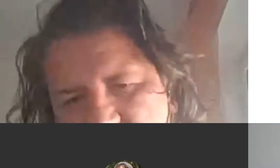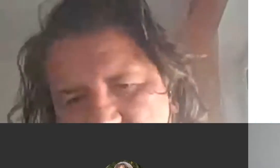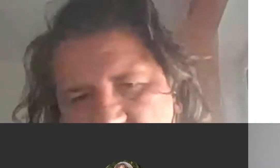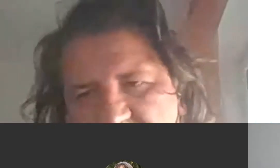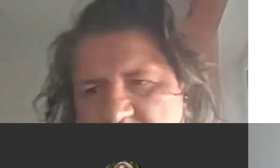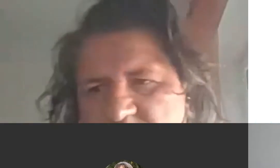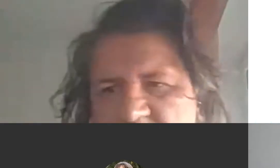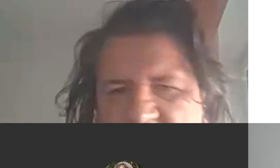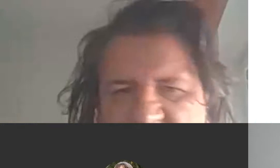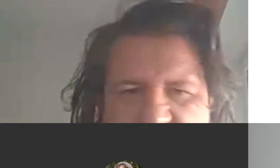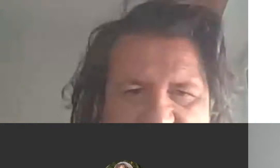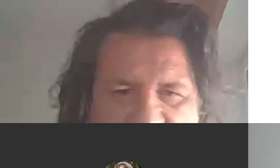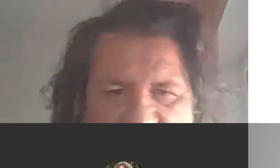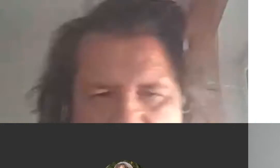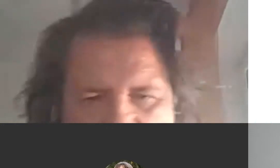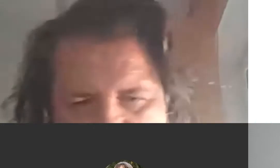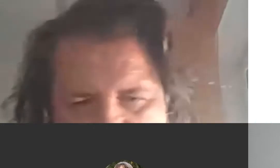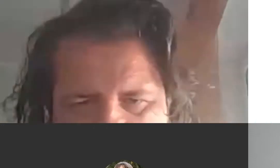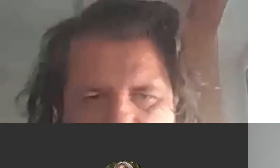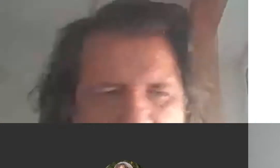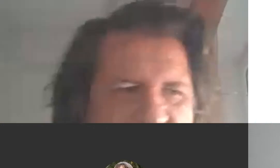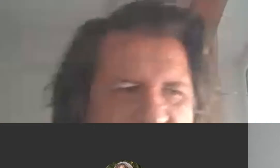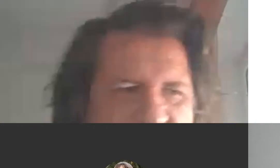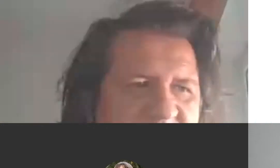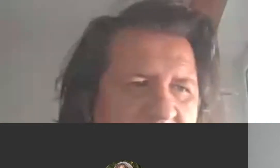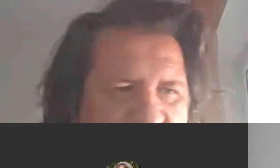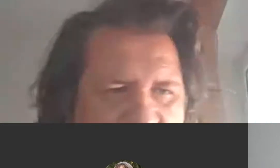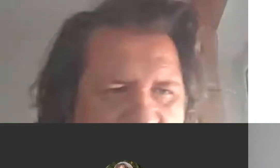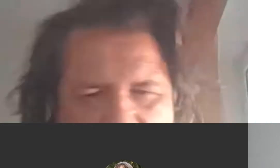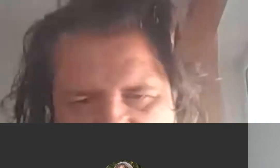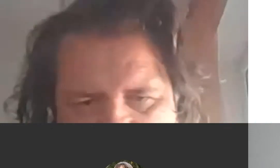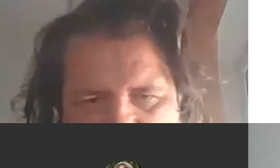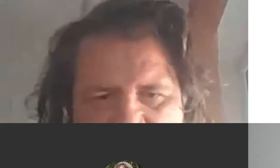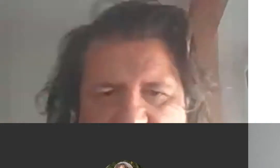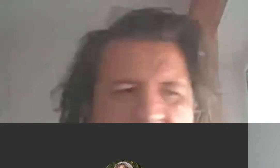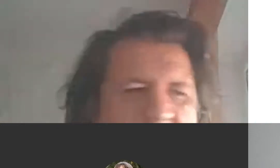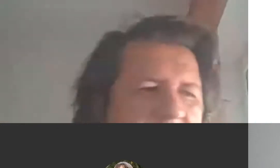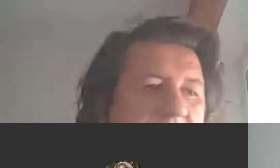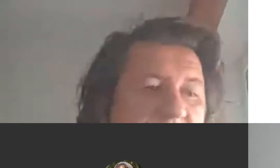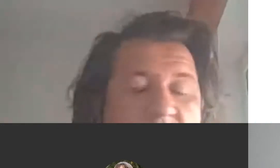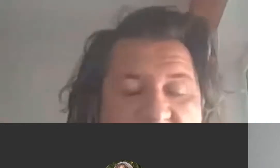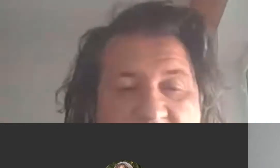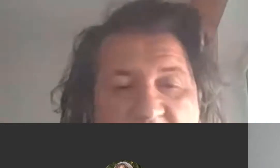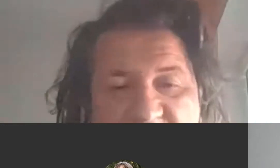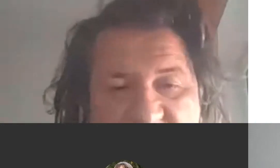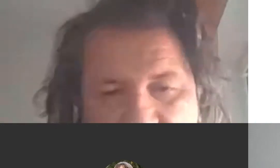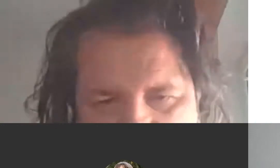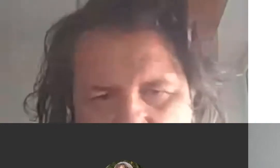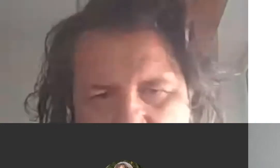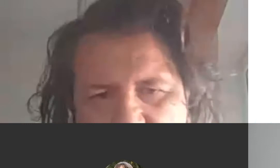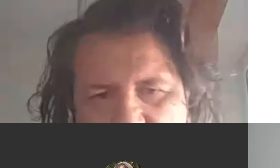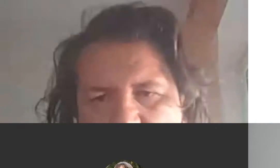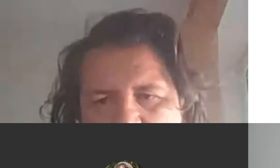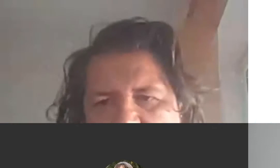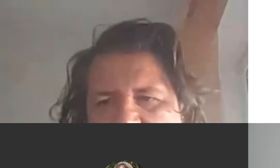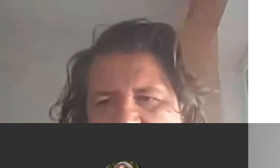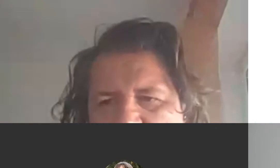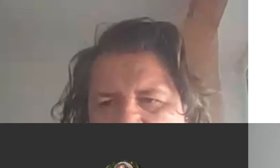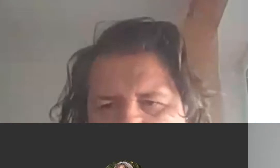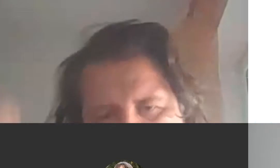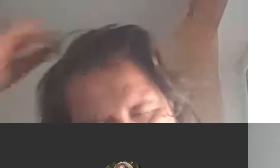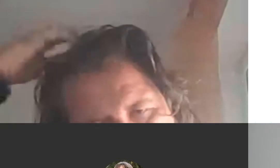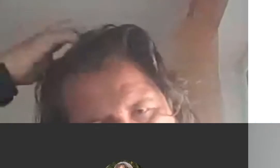serão. Então, nós podemos ter redes mais ou menos inovativa, mais ou menos desenvolvida, mais ou menos capaz de produzir